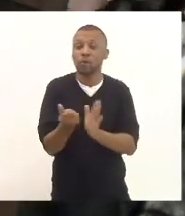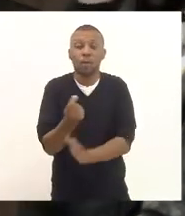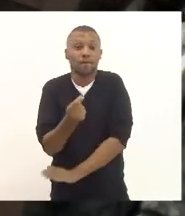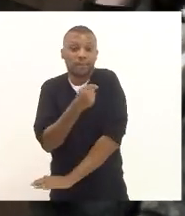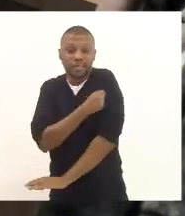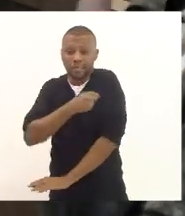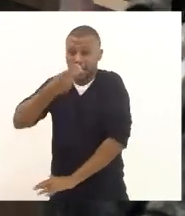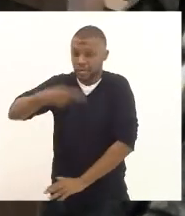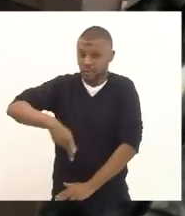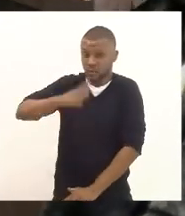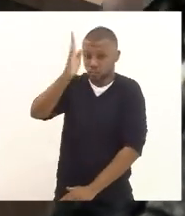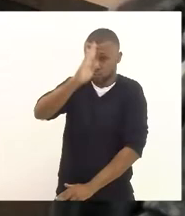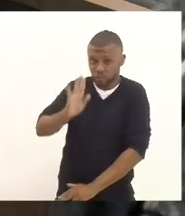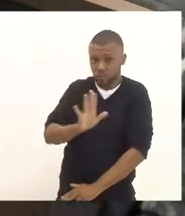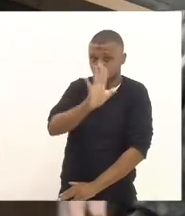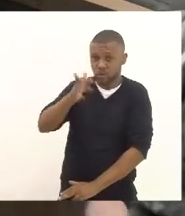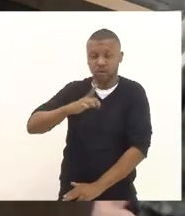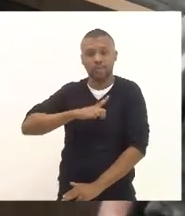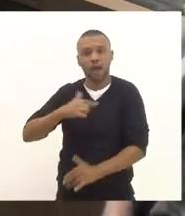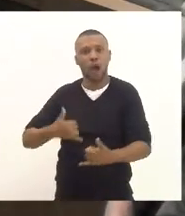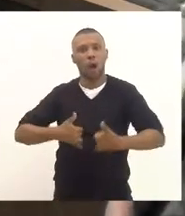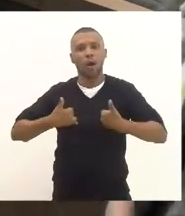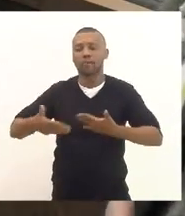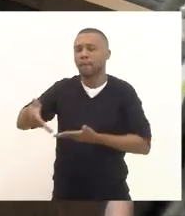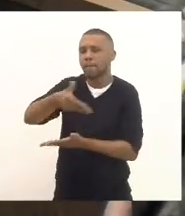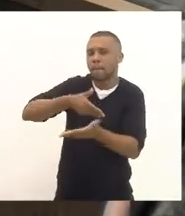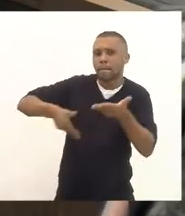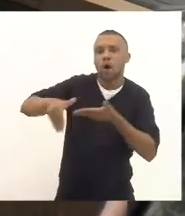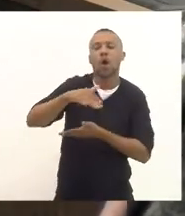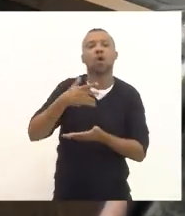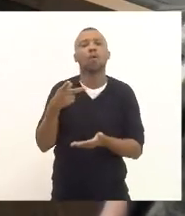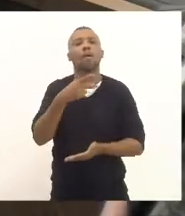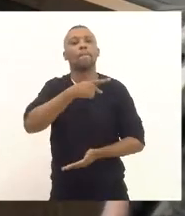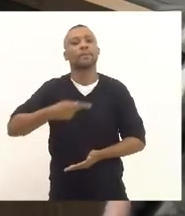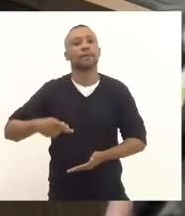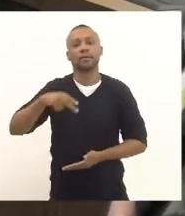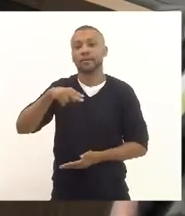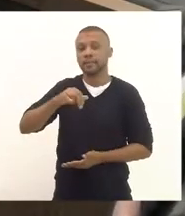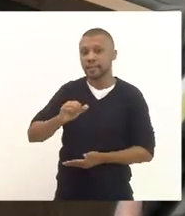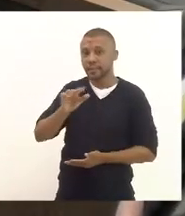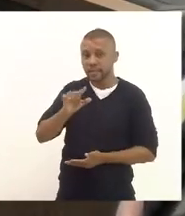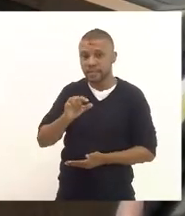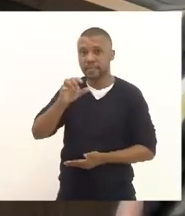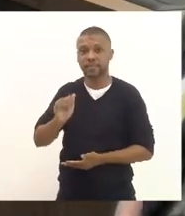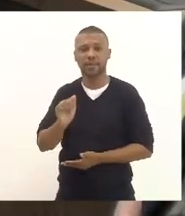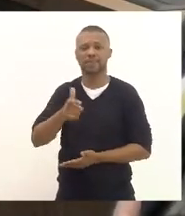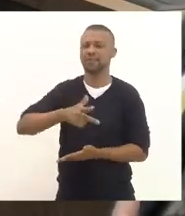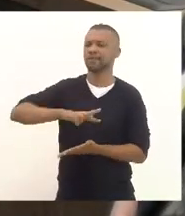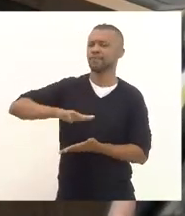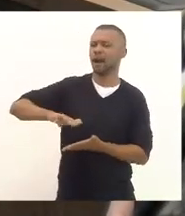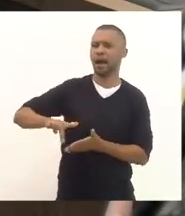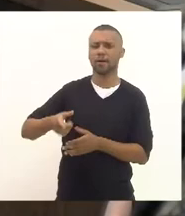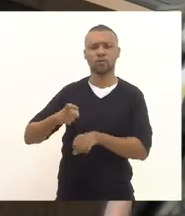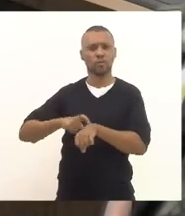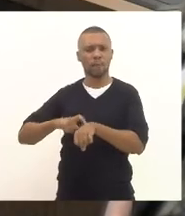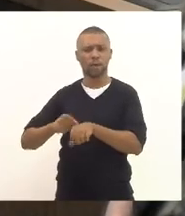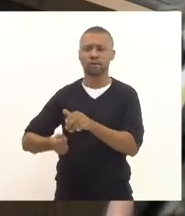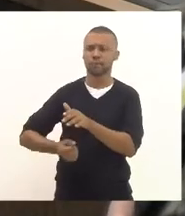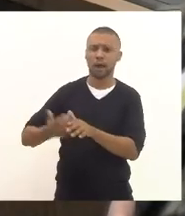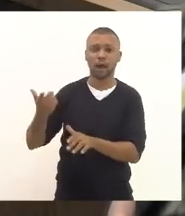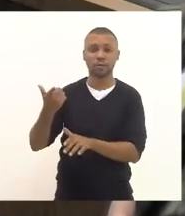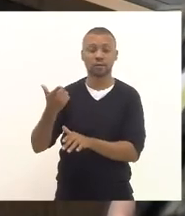no nosso país eu tive a honra de interage muito com a presidente nízia em diversas ocasiões deputada Martha Rocha enquanto